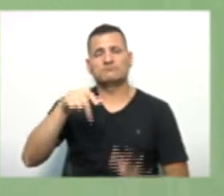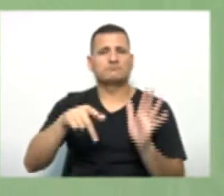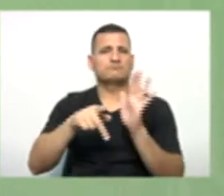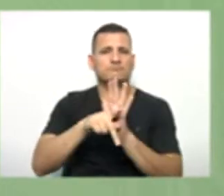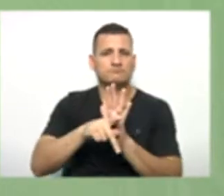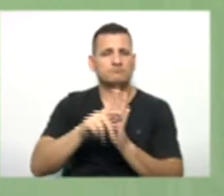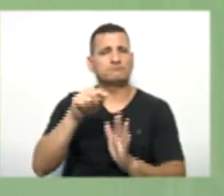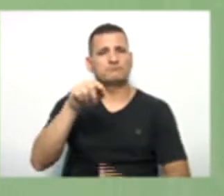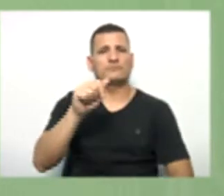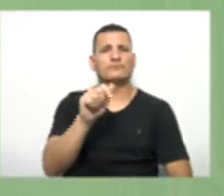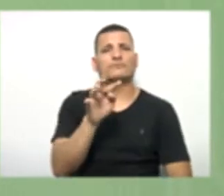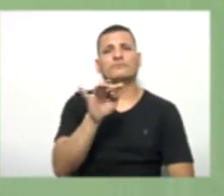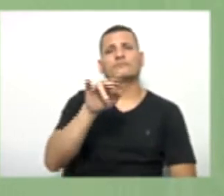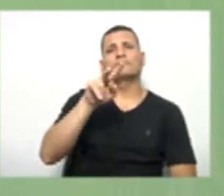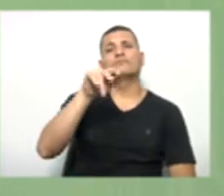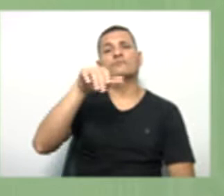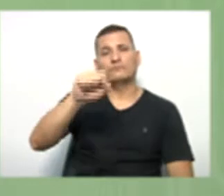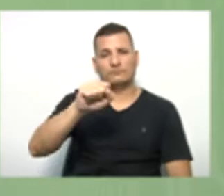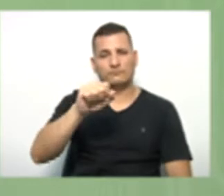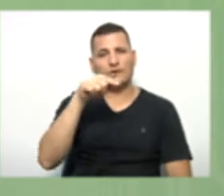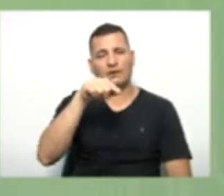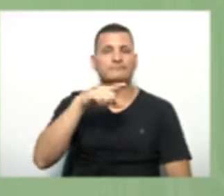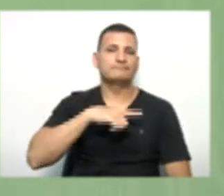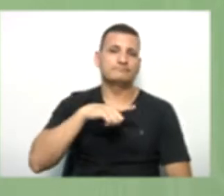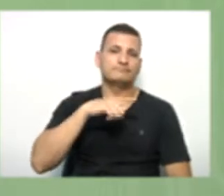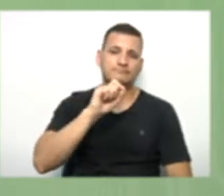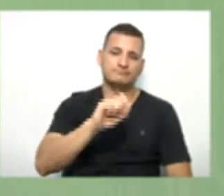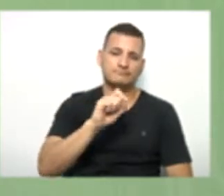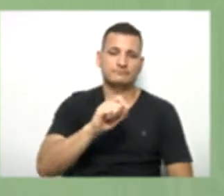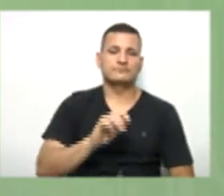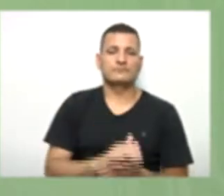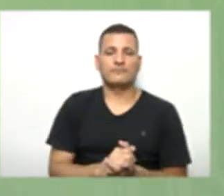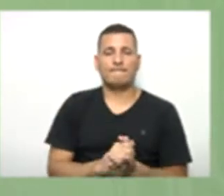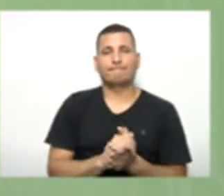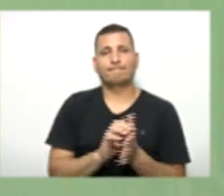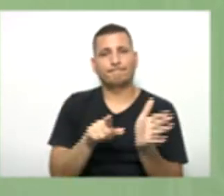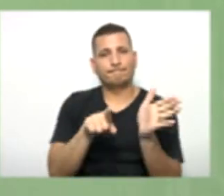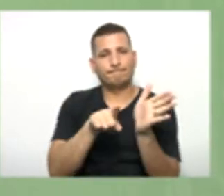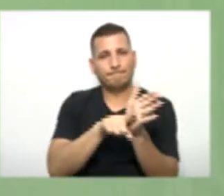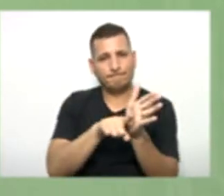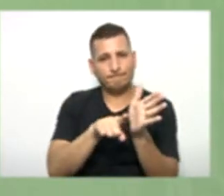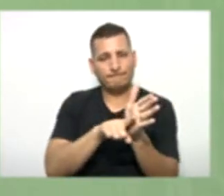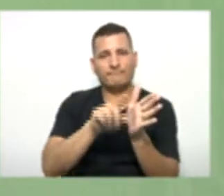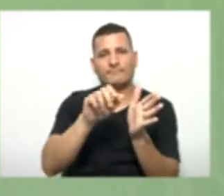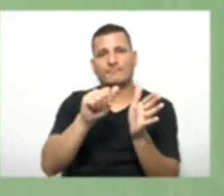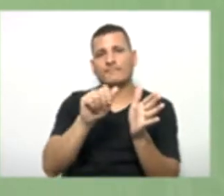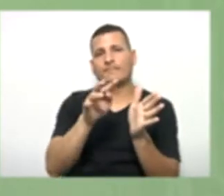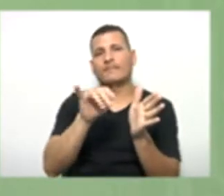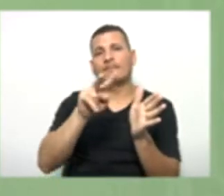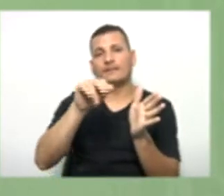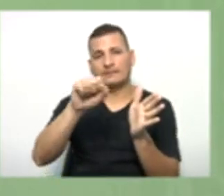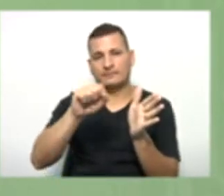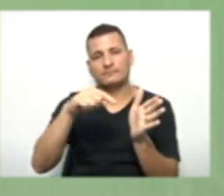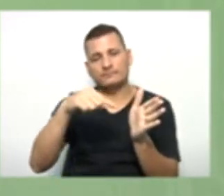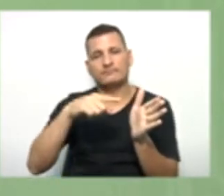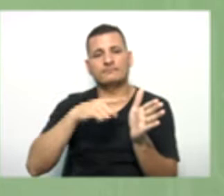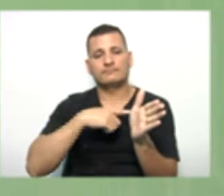saldo devedor. Então, todas as contas do ativo terão